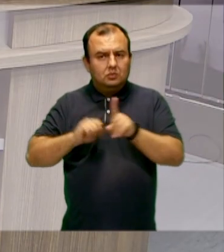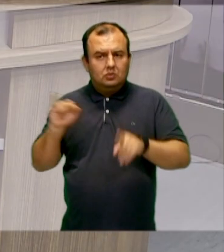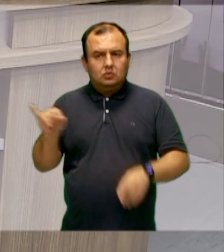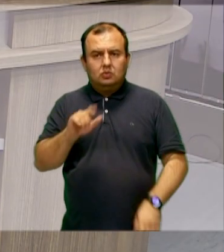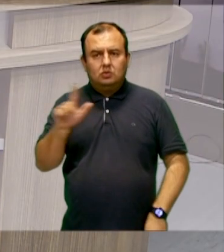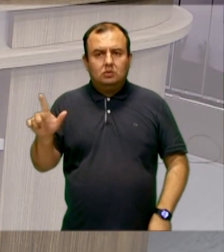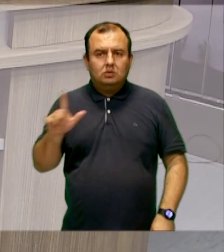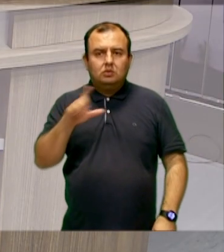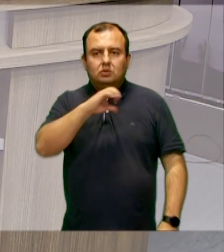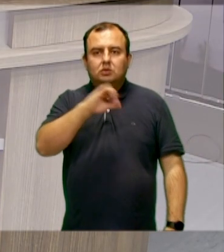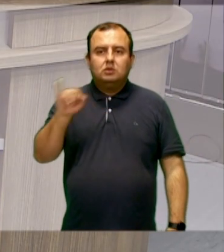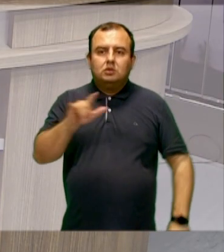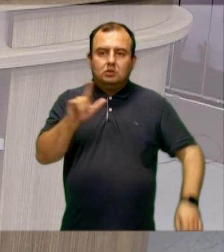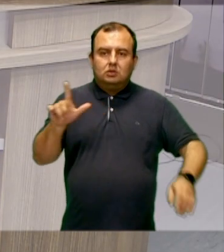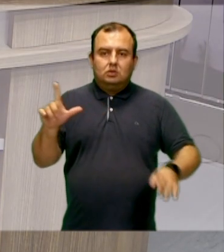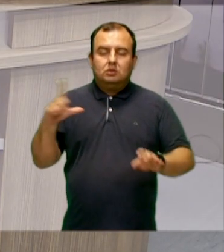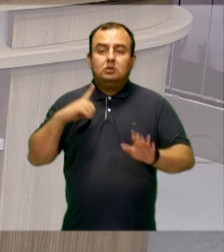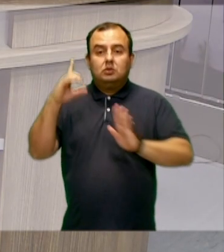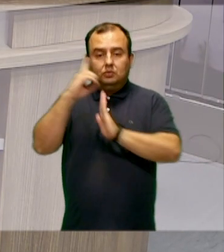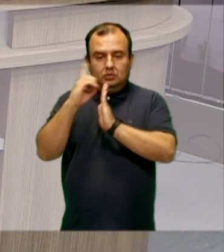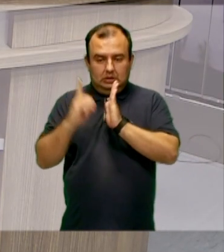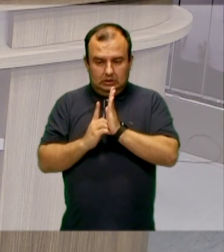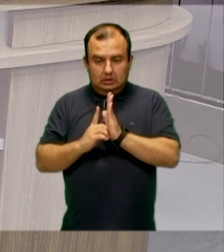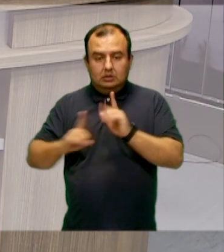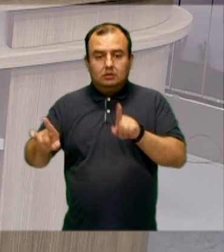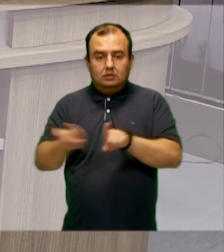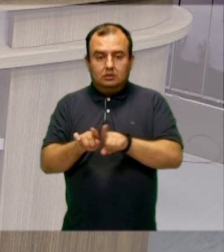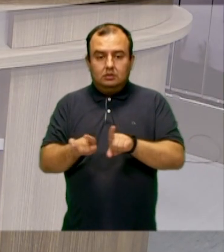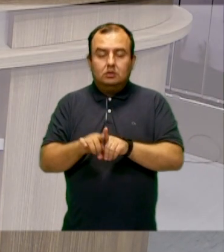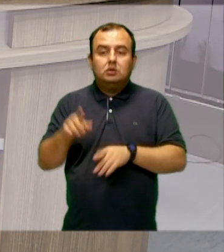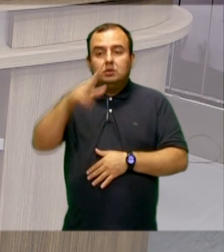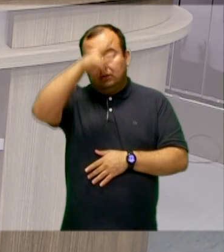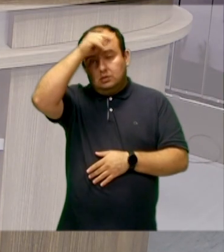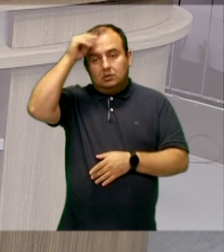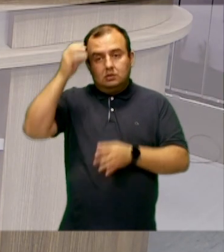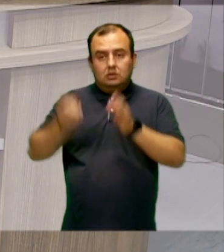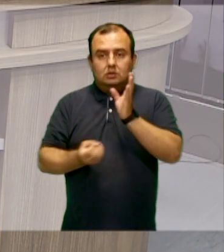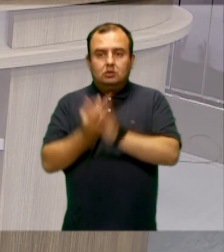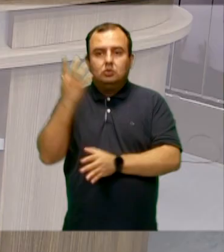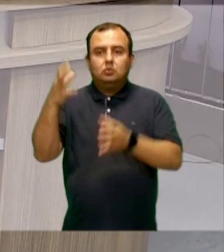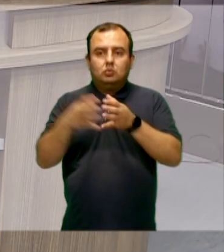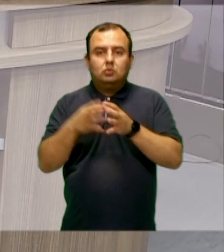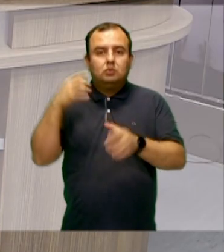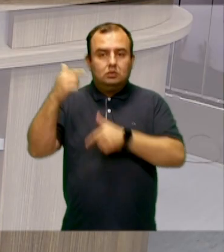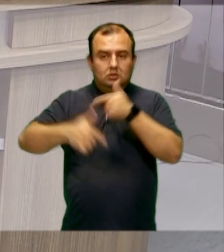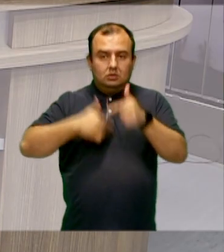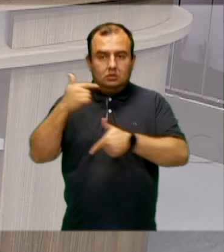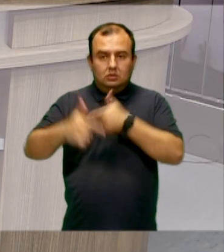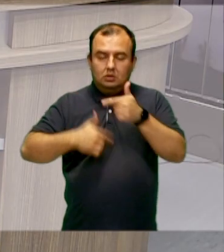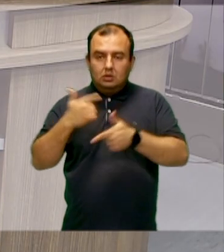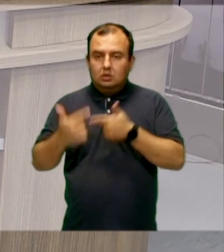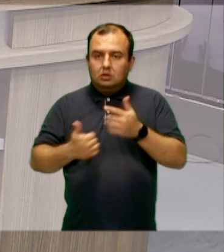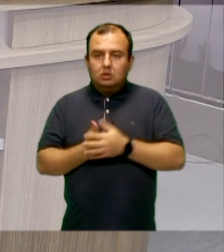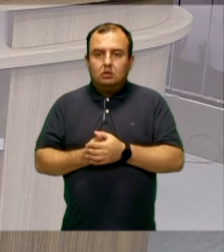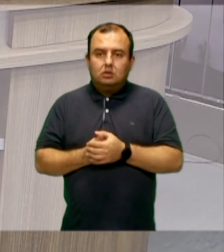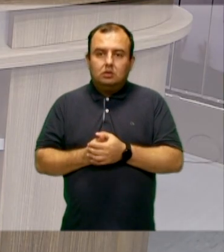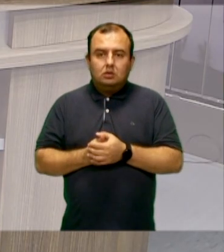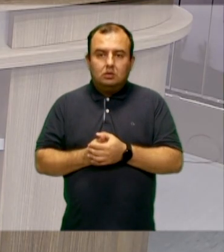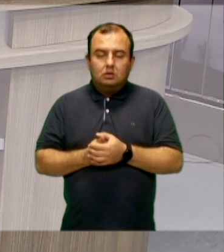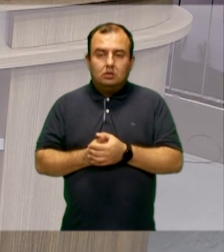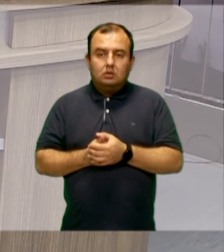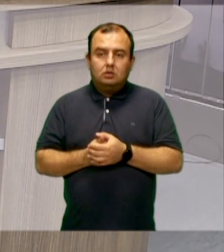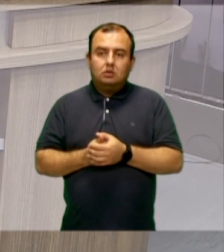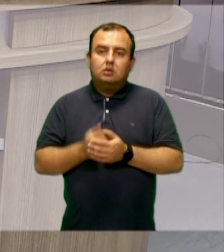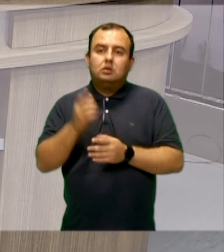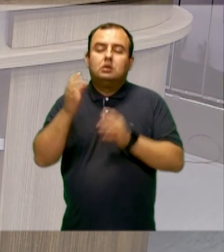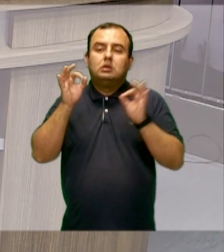isso, 9 de julho, saiu um decreto do prefeito criando um grupo de trabalho que